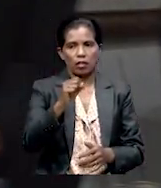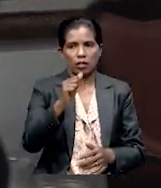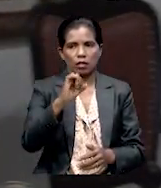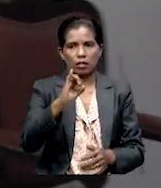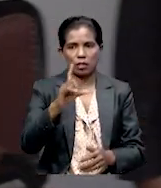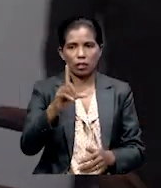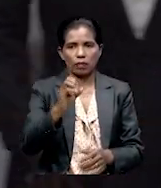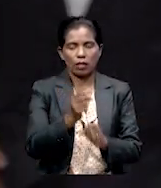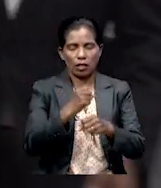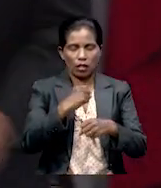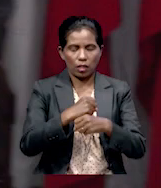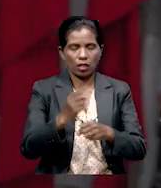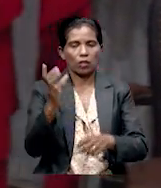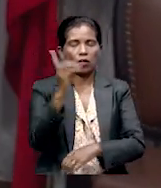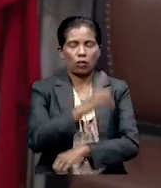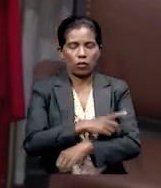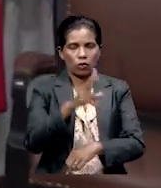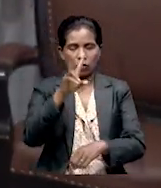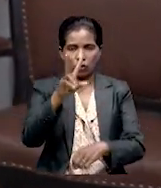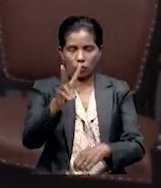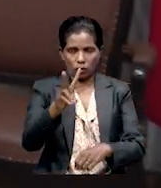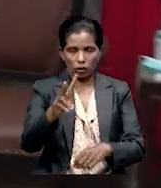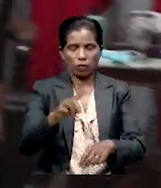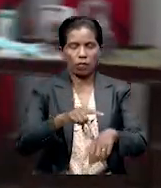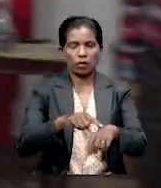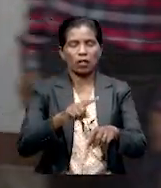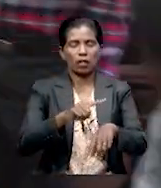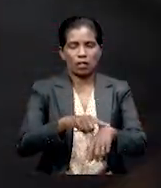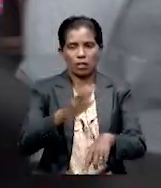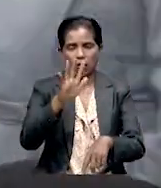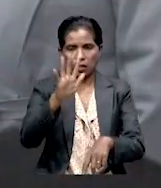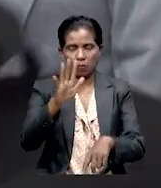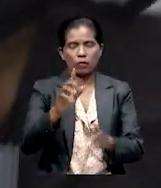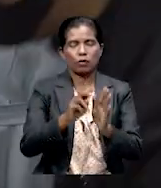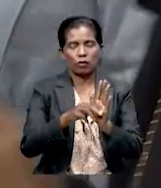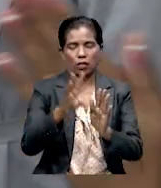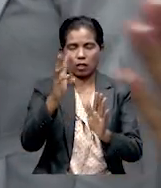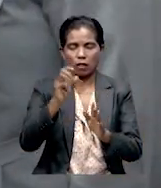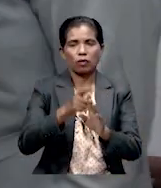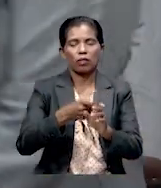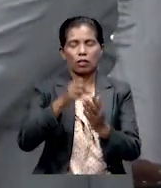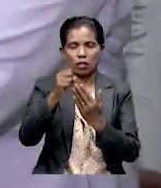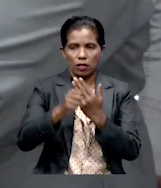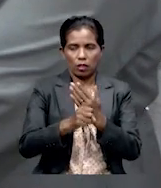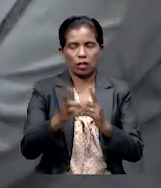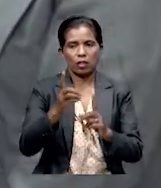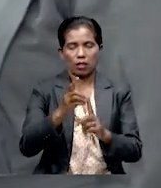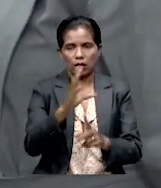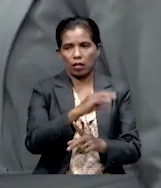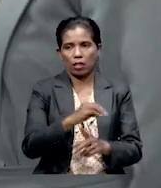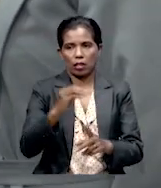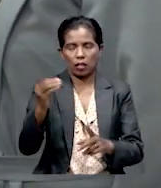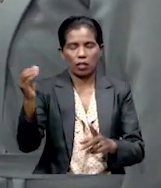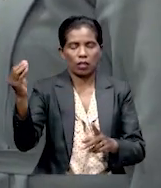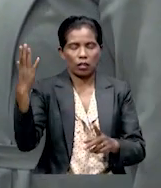se realiza durante Lorong Rua, Hahu Husi Lorong Lima, to Lorong Nen, Fulan Setembro, Nebe e Lorong Lima, se halau recepção e a